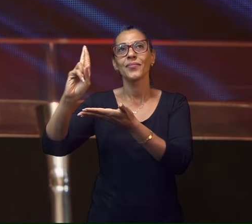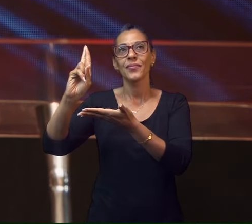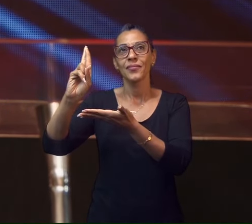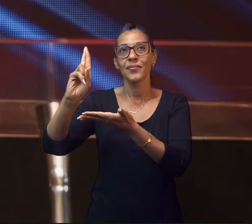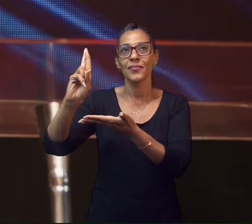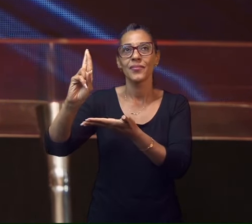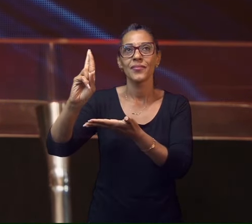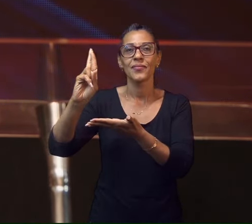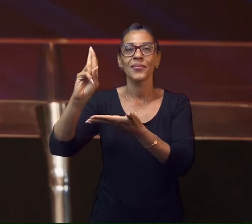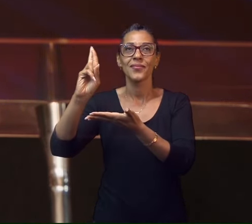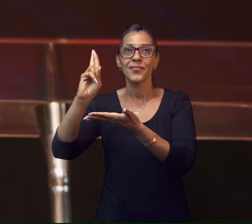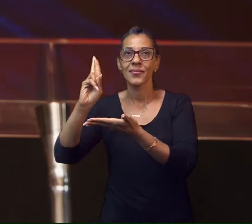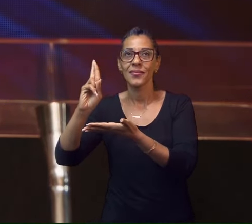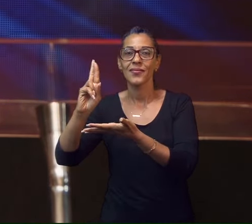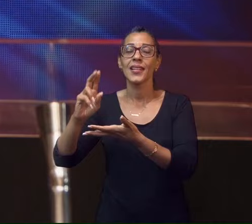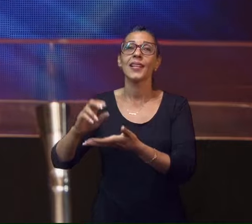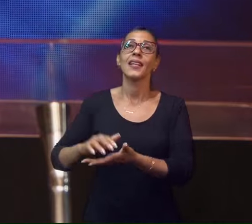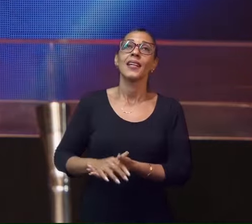sempre